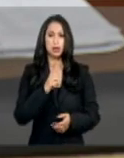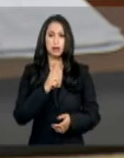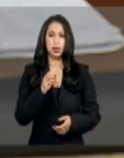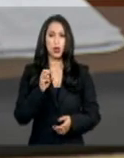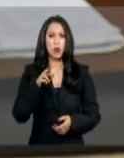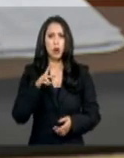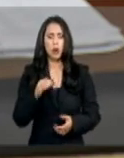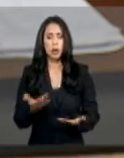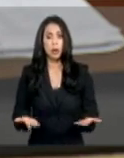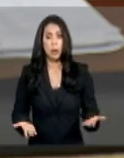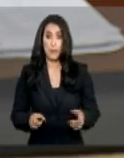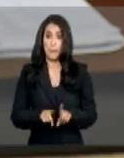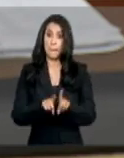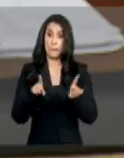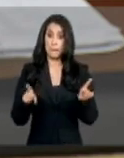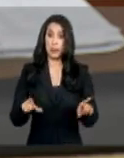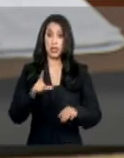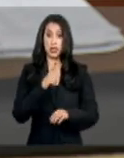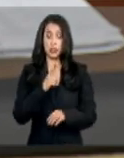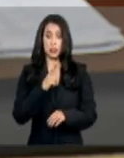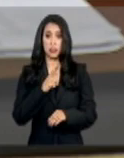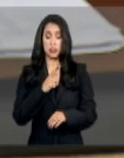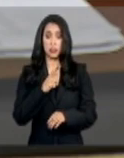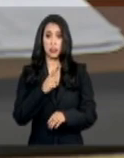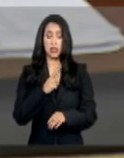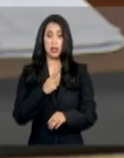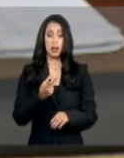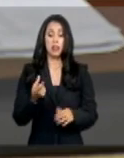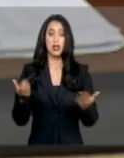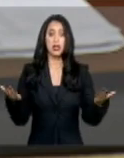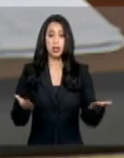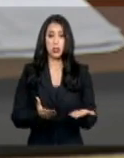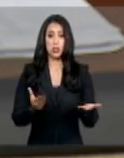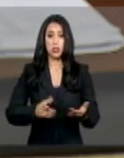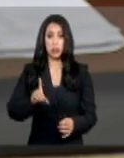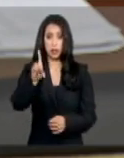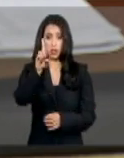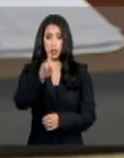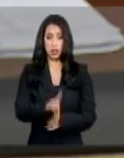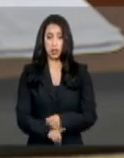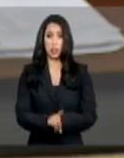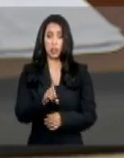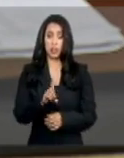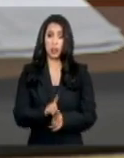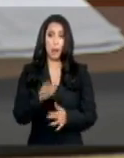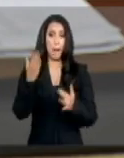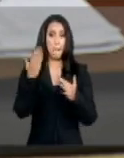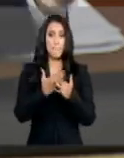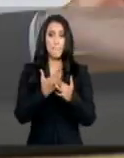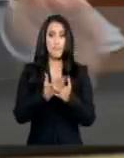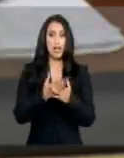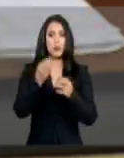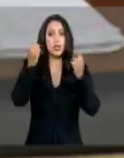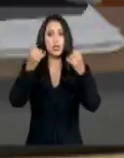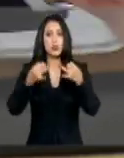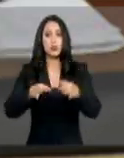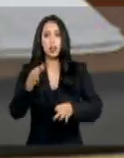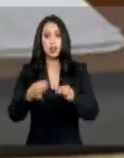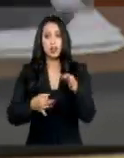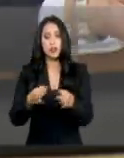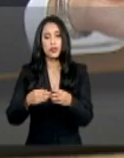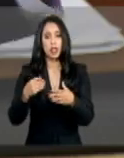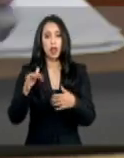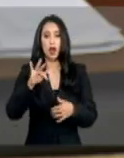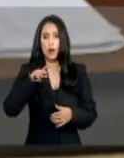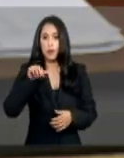mas tendo presente a quem direito meio justifica o fim um filme só pena de construir